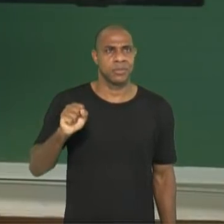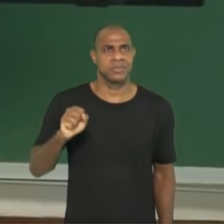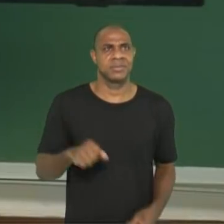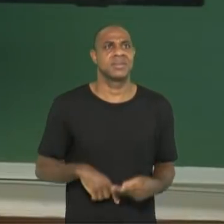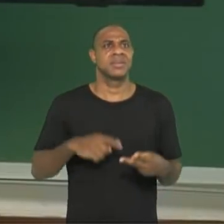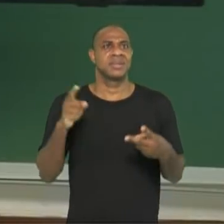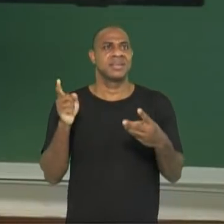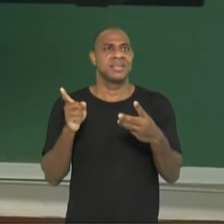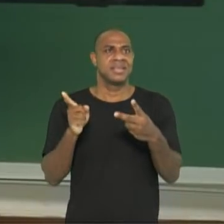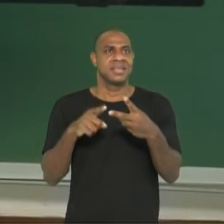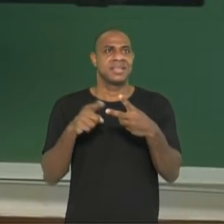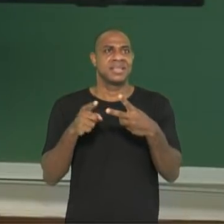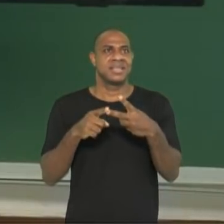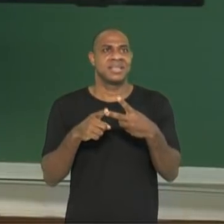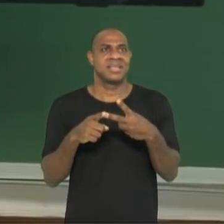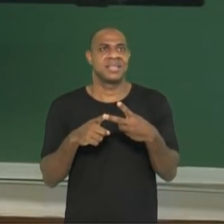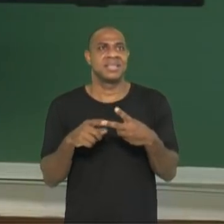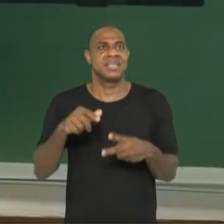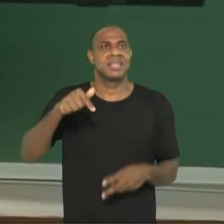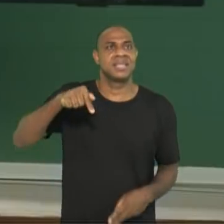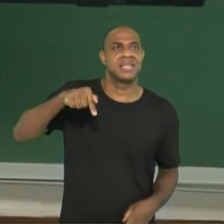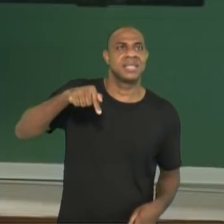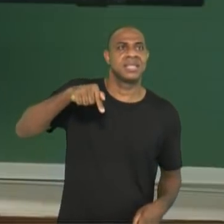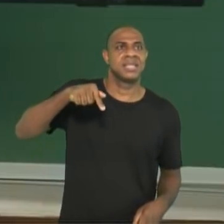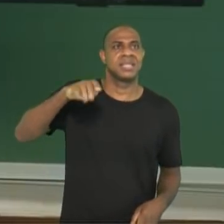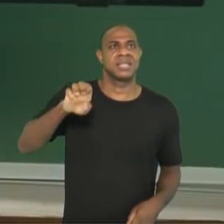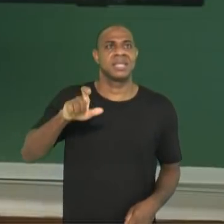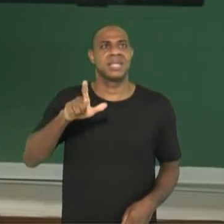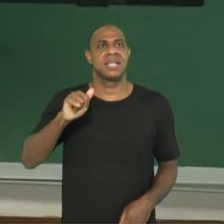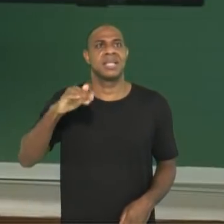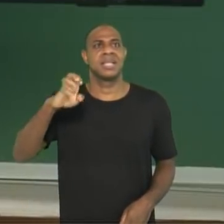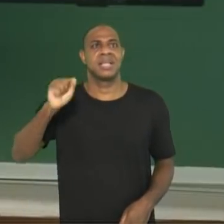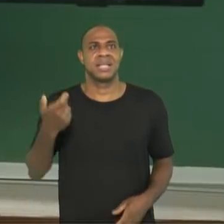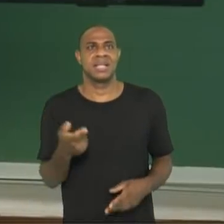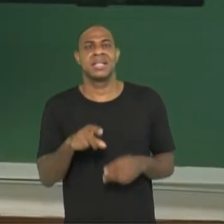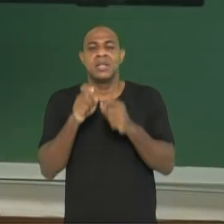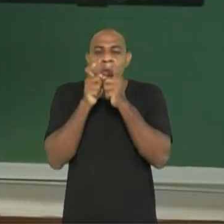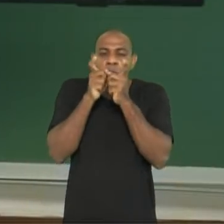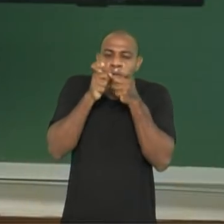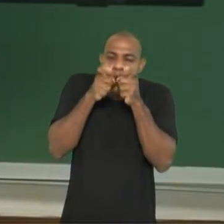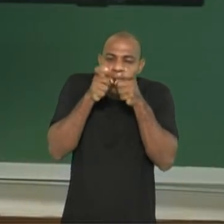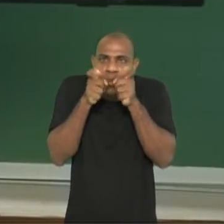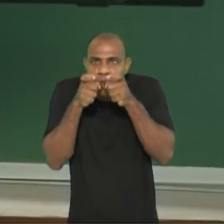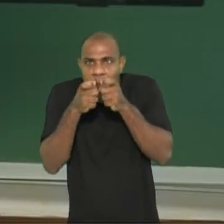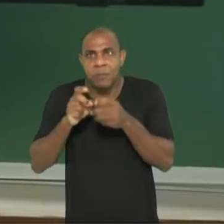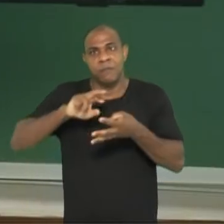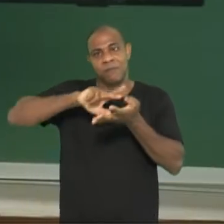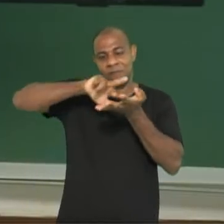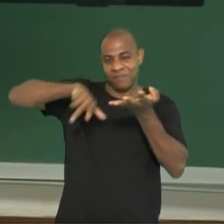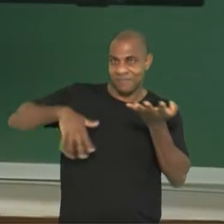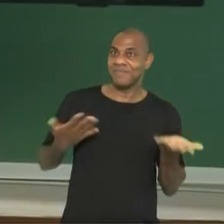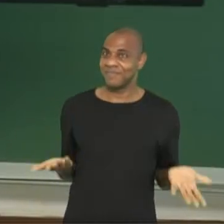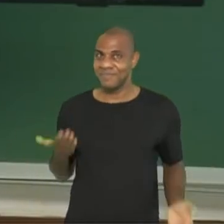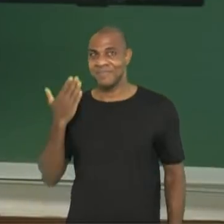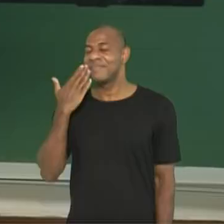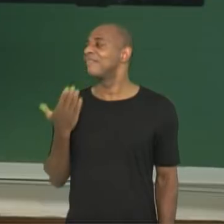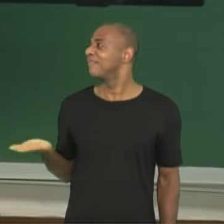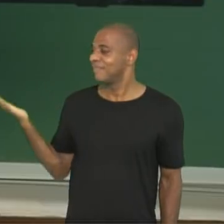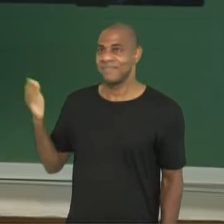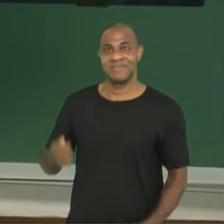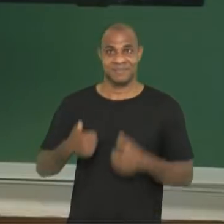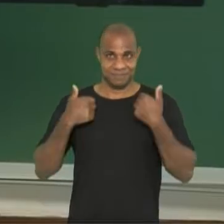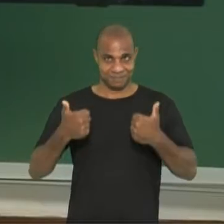pares de patas é uma característica de todos esses animais do grupo dos aracnídeos.